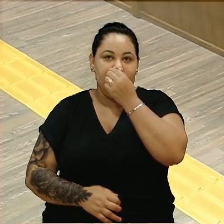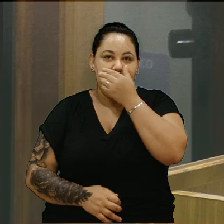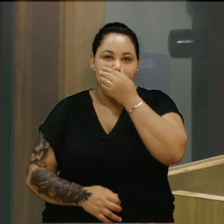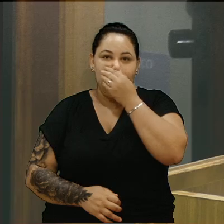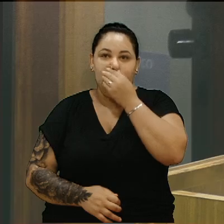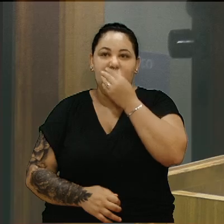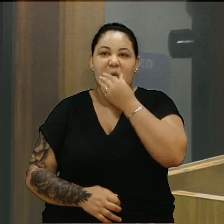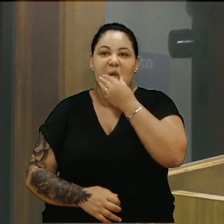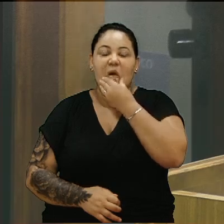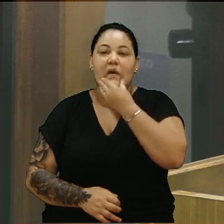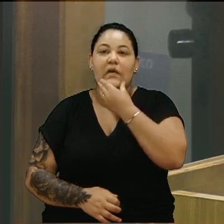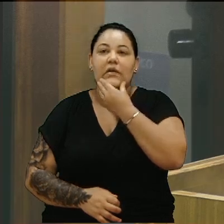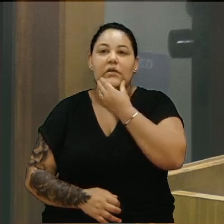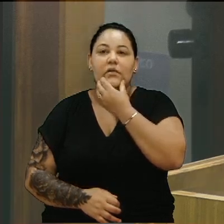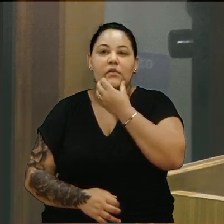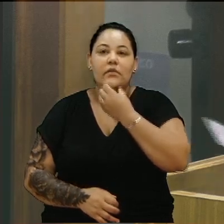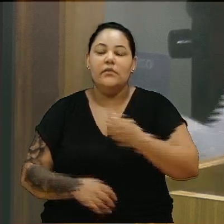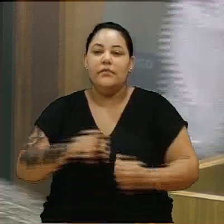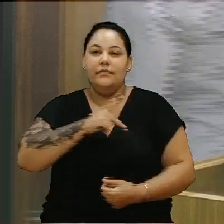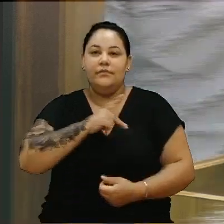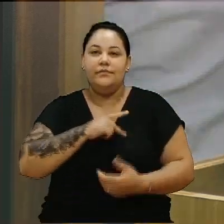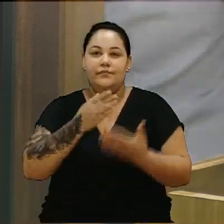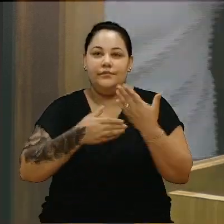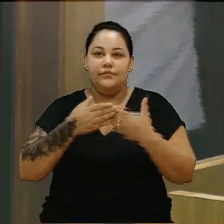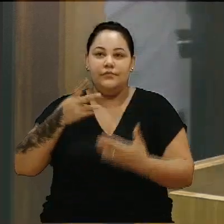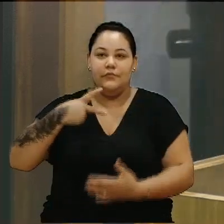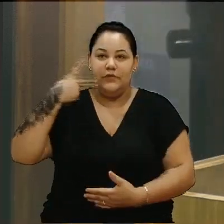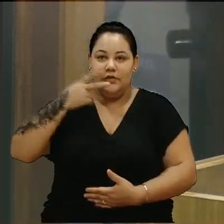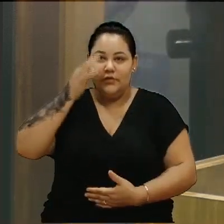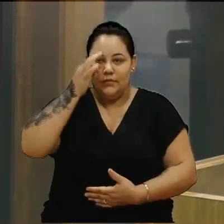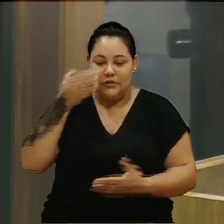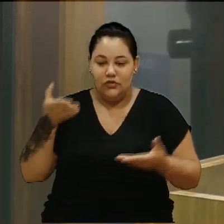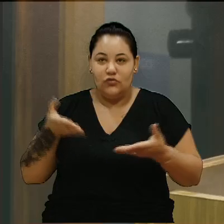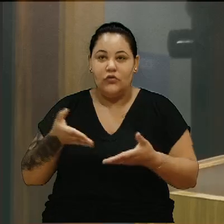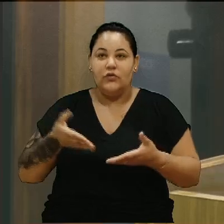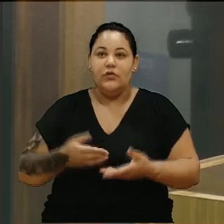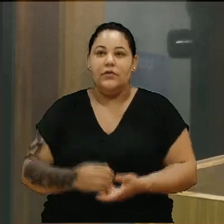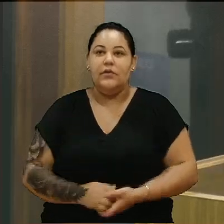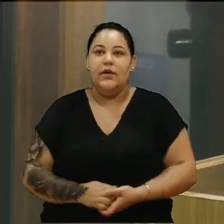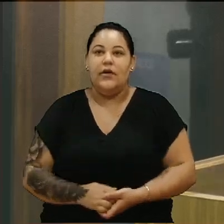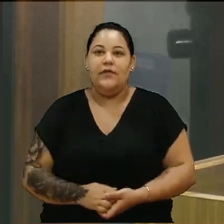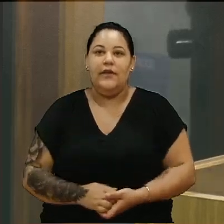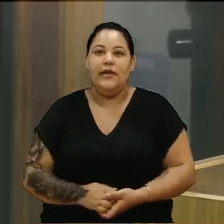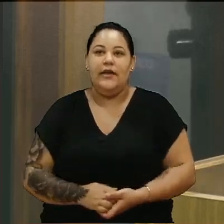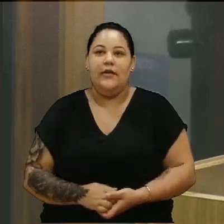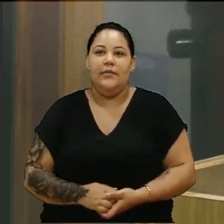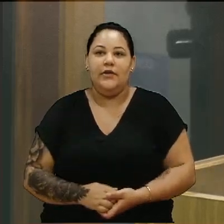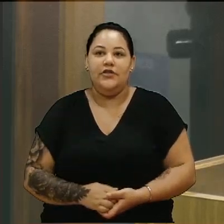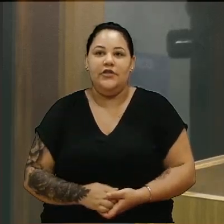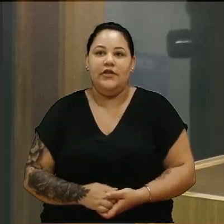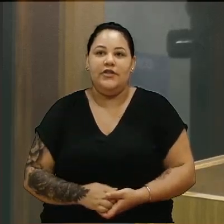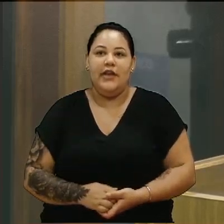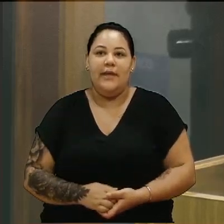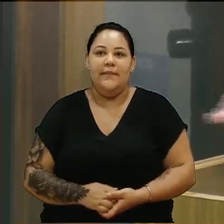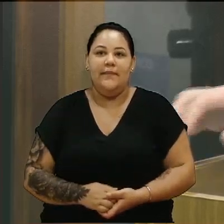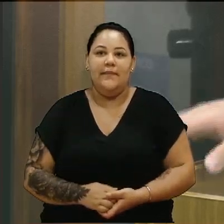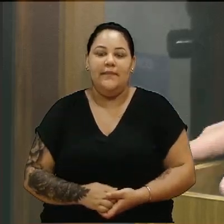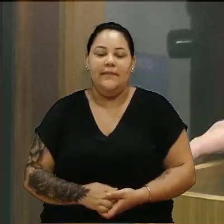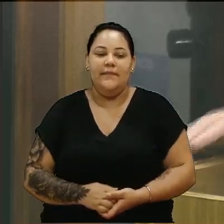Bom dia, senhor presidente, senhoras e senhores vereadores presentes aqui também, a toda a população caxiense que nos assiste e acompanha nesse